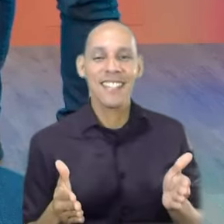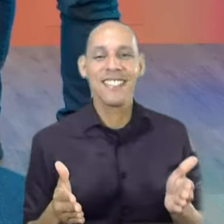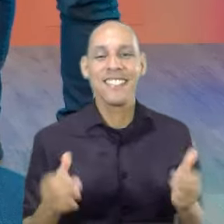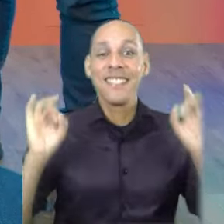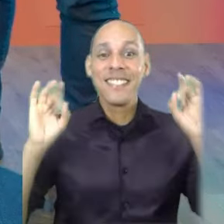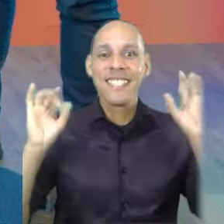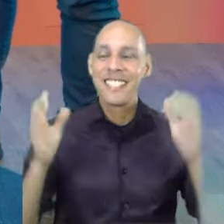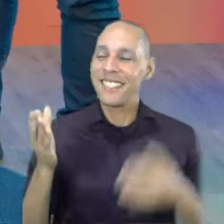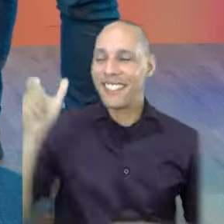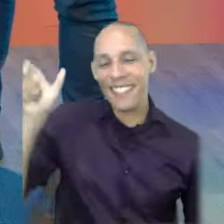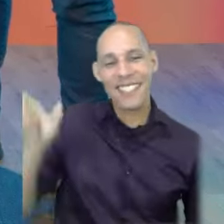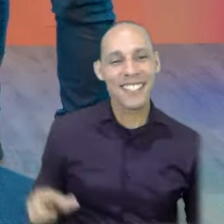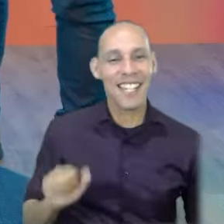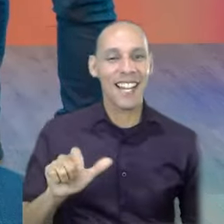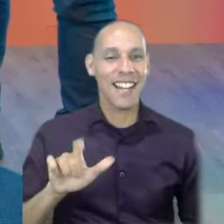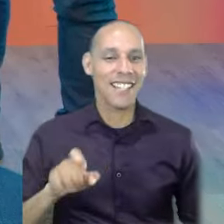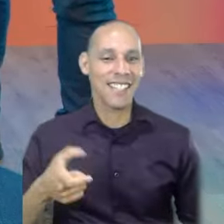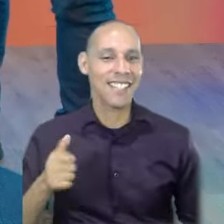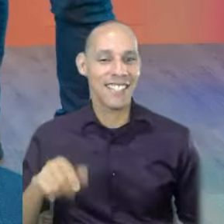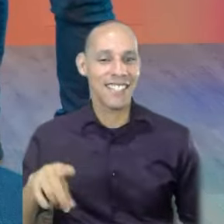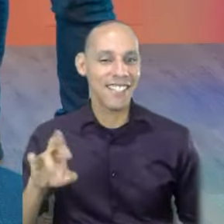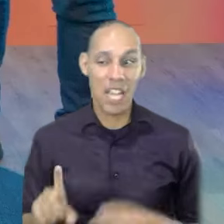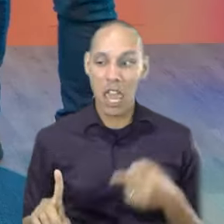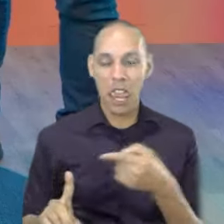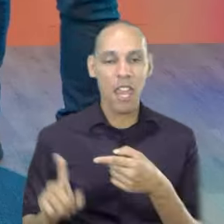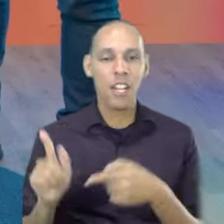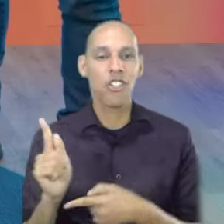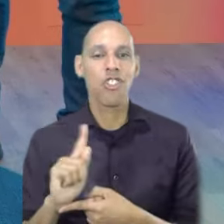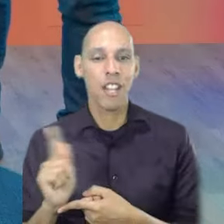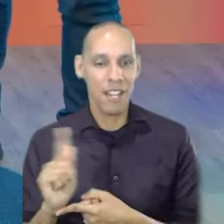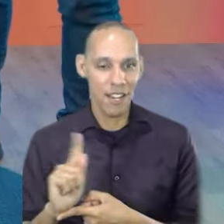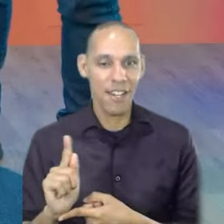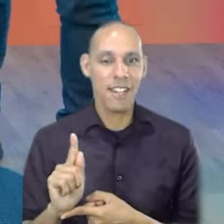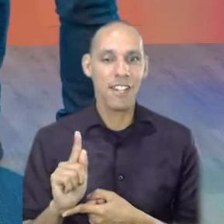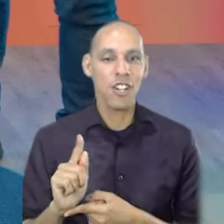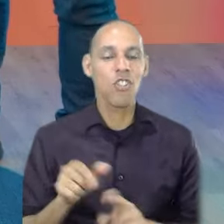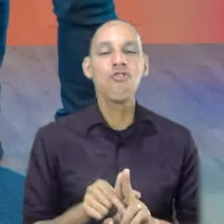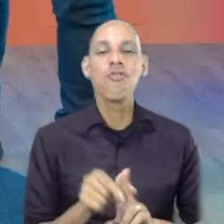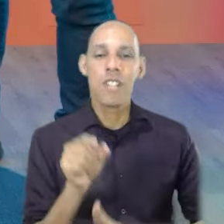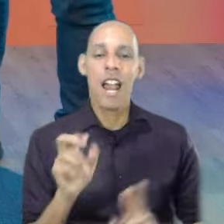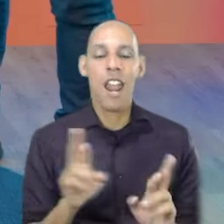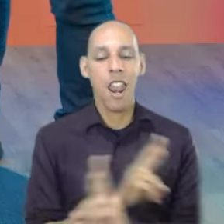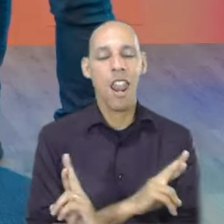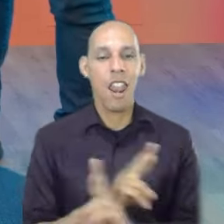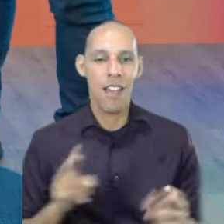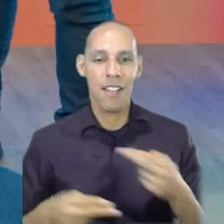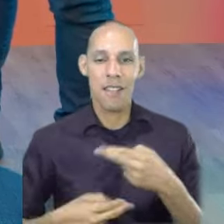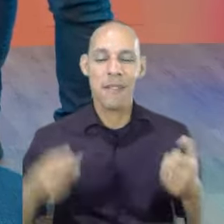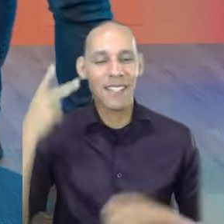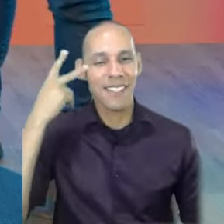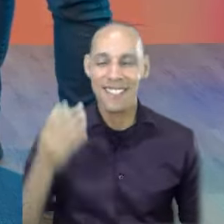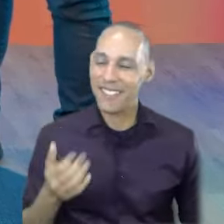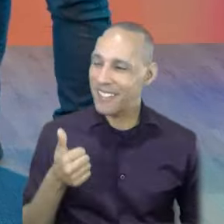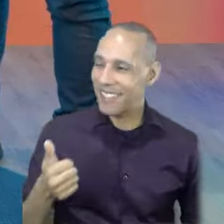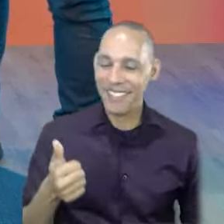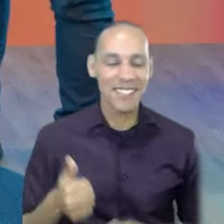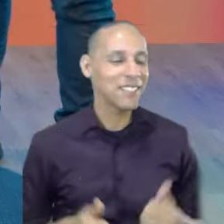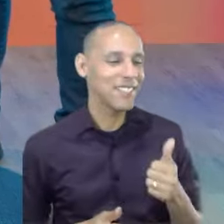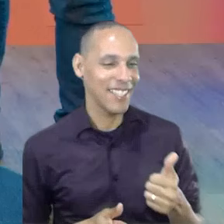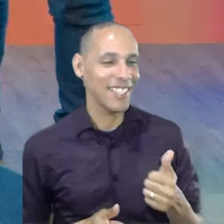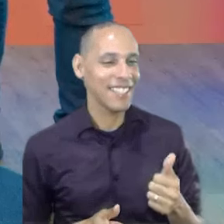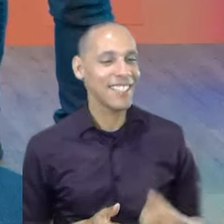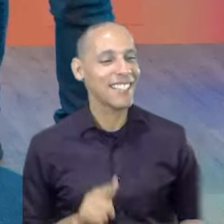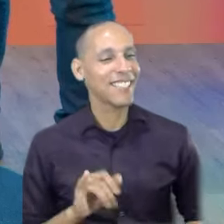estúdio o Alexandre Robaza, que é gerente da unidade de relacionamento com os clientes do Sebrae São Paulo. Tudo bom, Robaza? Tudo bem, e você, Gisele? Tudo bem